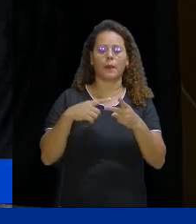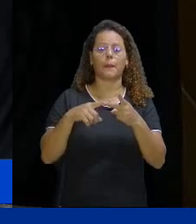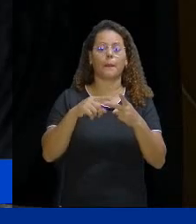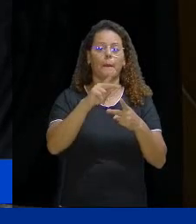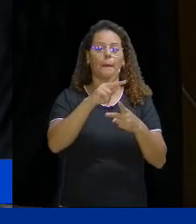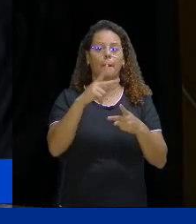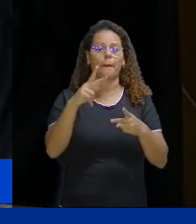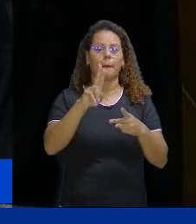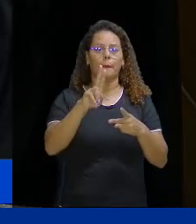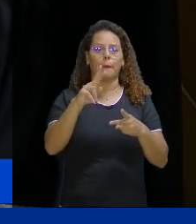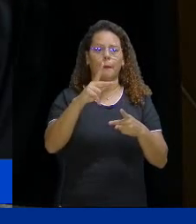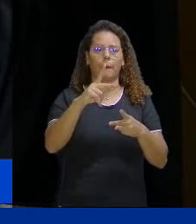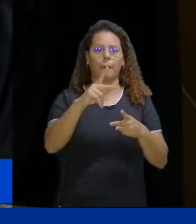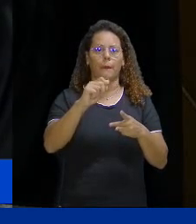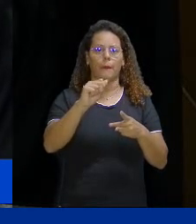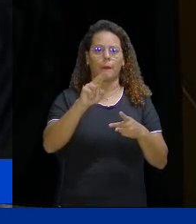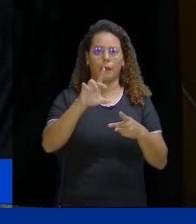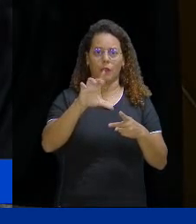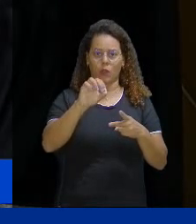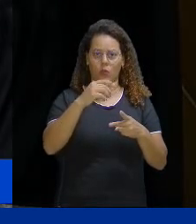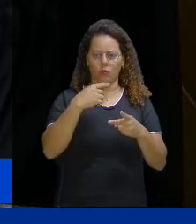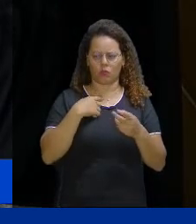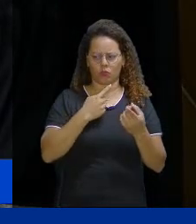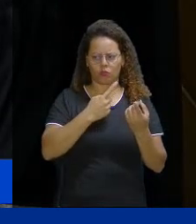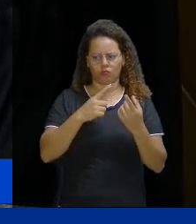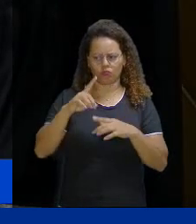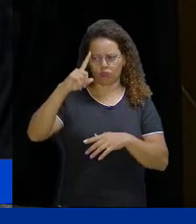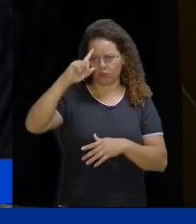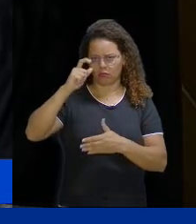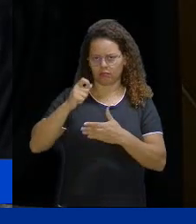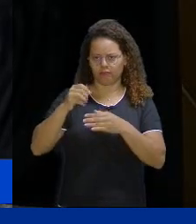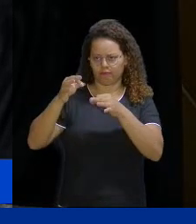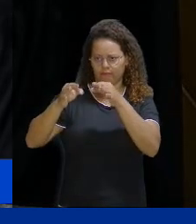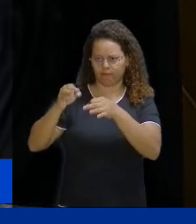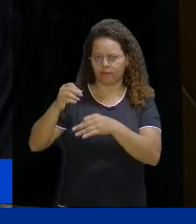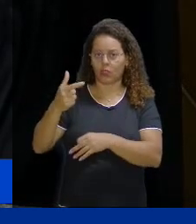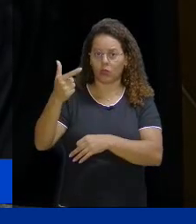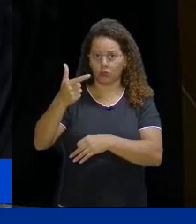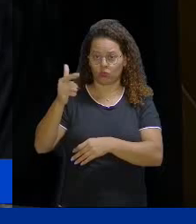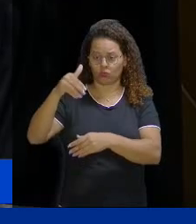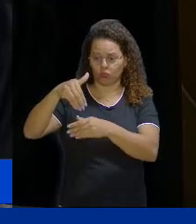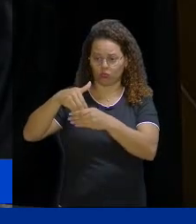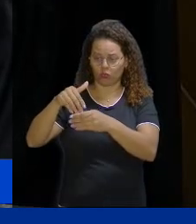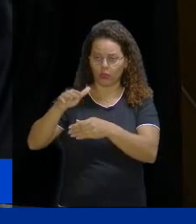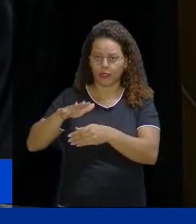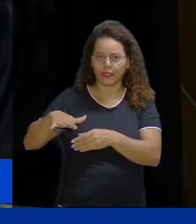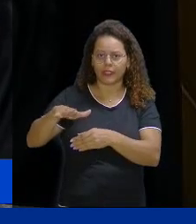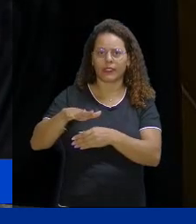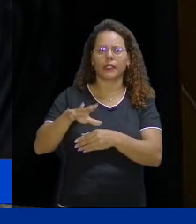preta. Na barra de rolagem inferior. 2. Mandado de segurança. Número do processo